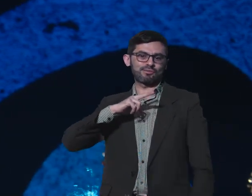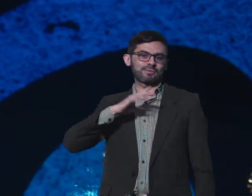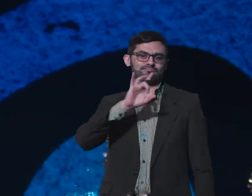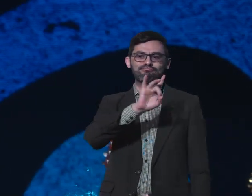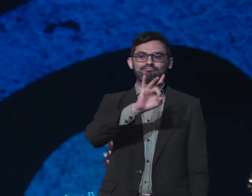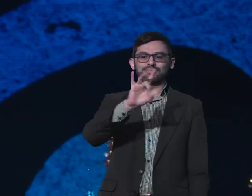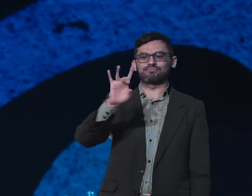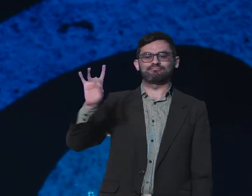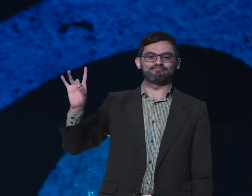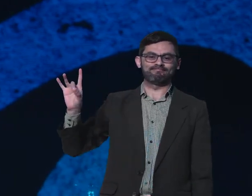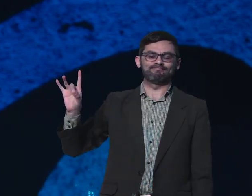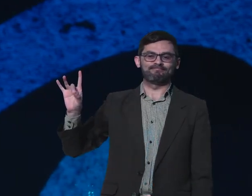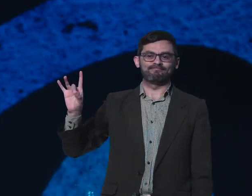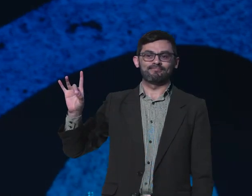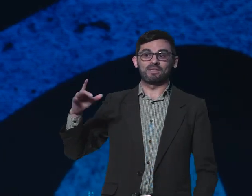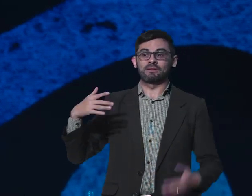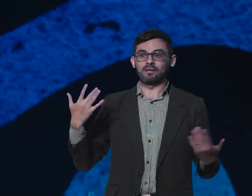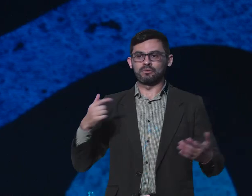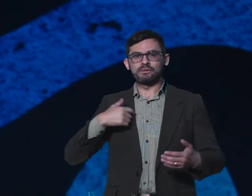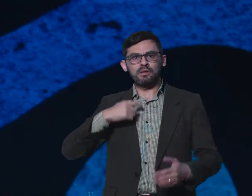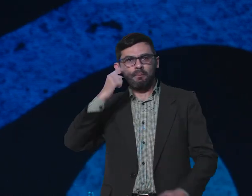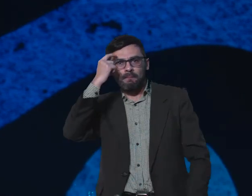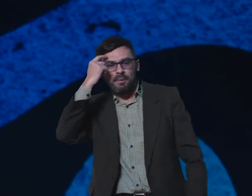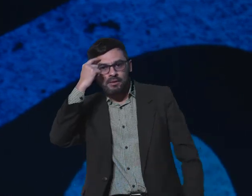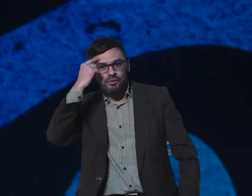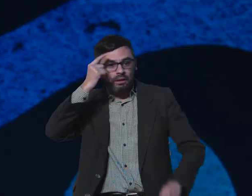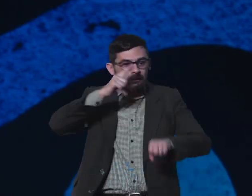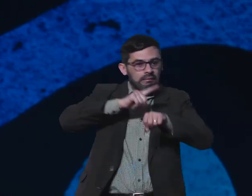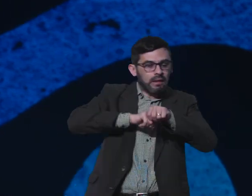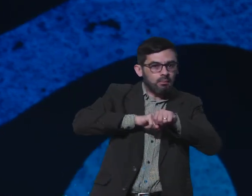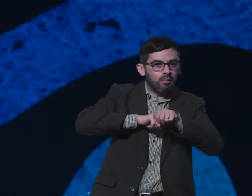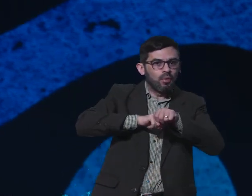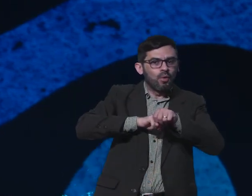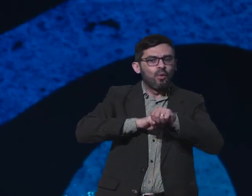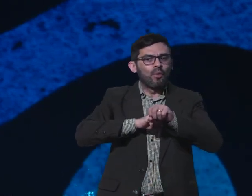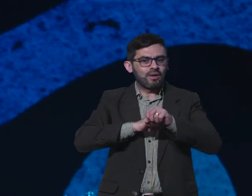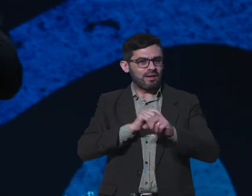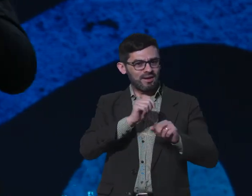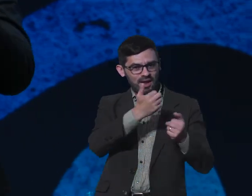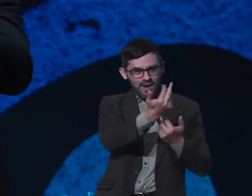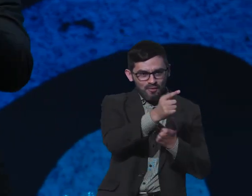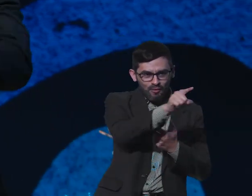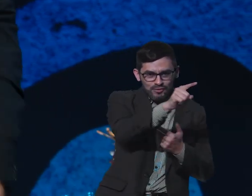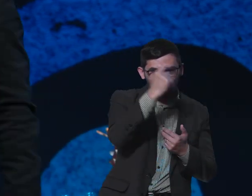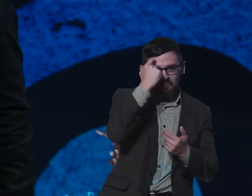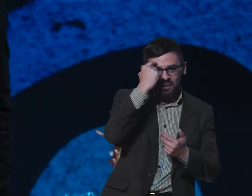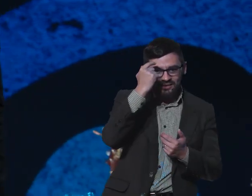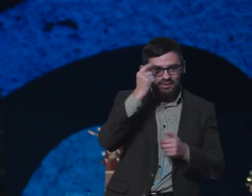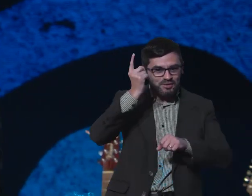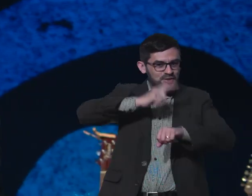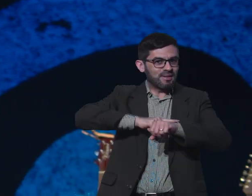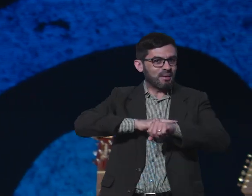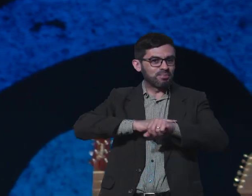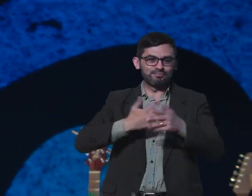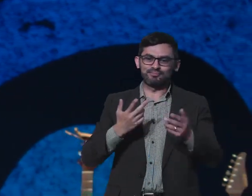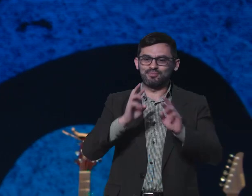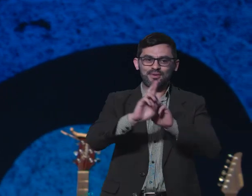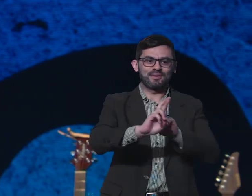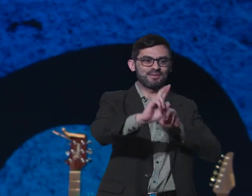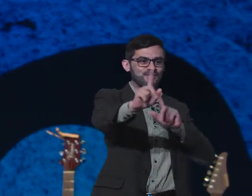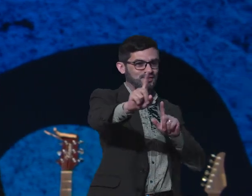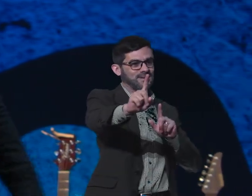pessoal. Logo, o que eu penso de tempo não é a mesma coisa que você pensa de